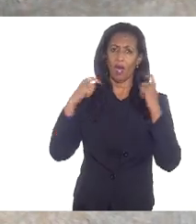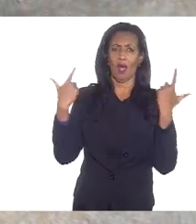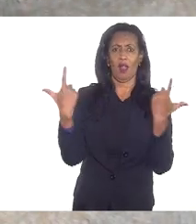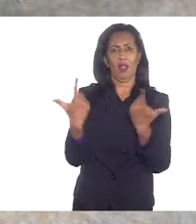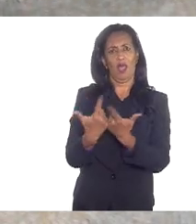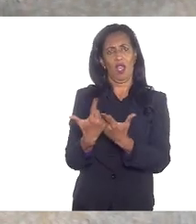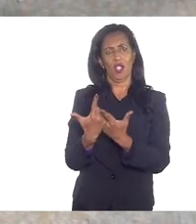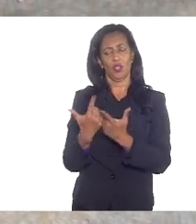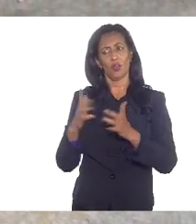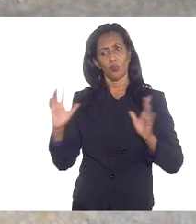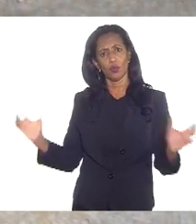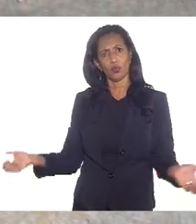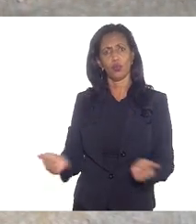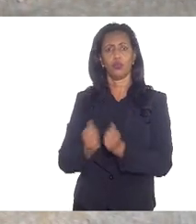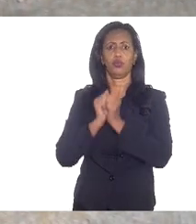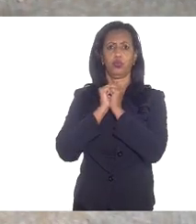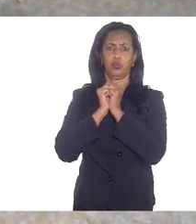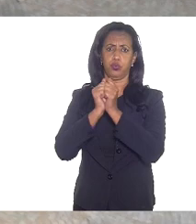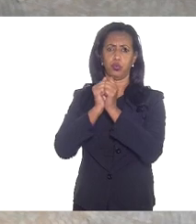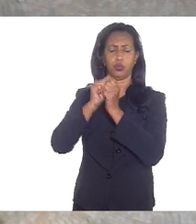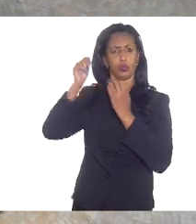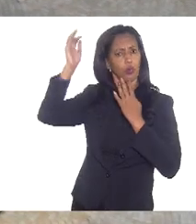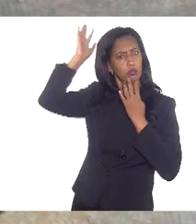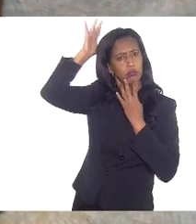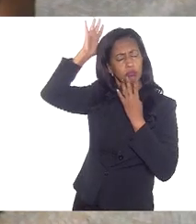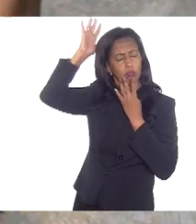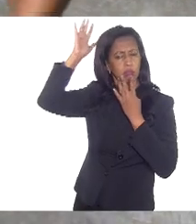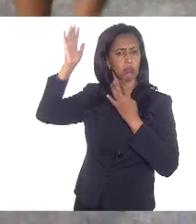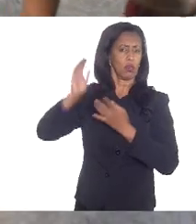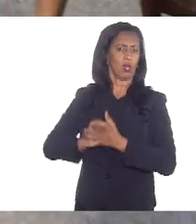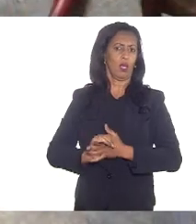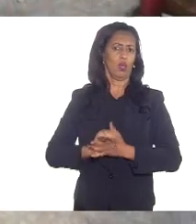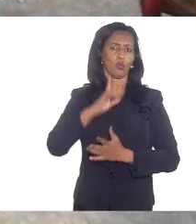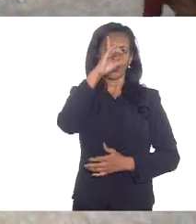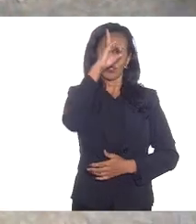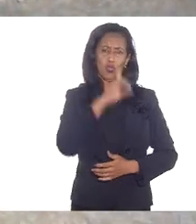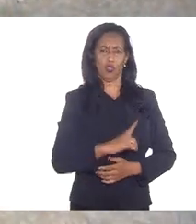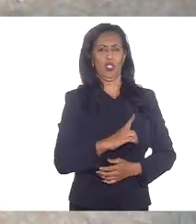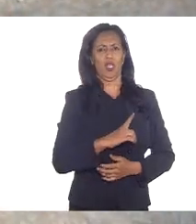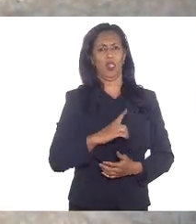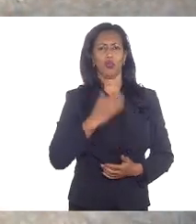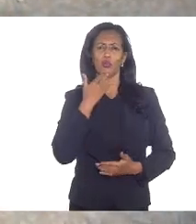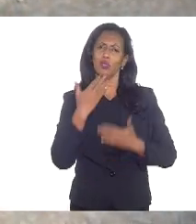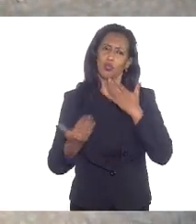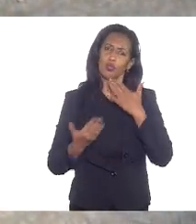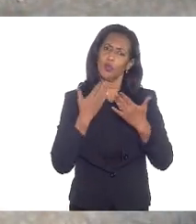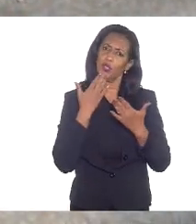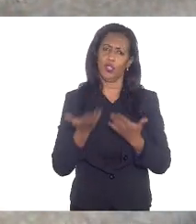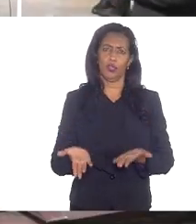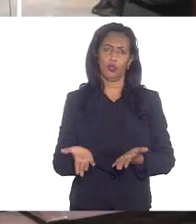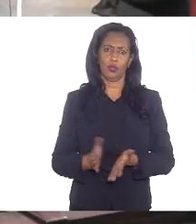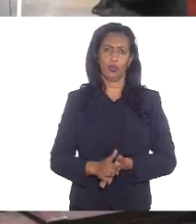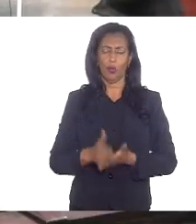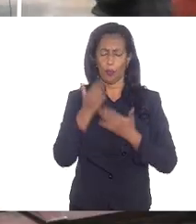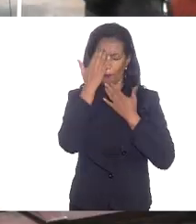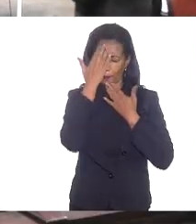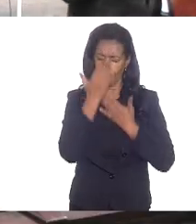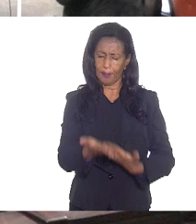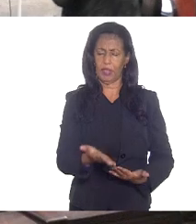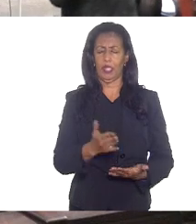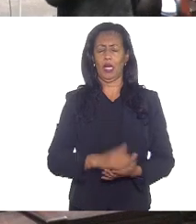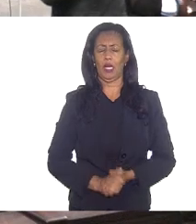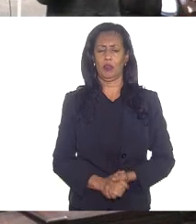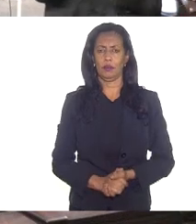do povo indígena e a favor dos seus direitos, né, e das suas reivindicações. Muito obrigada. presidência defere pedido de